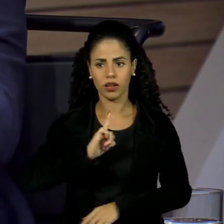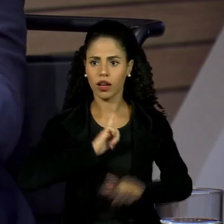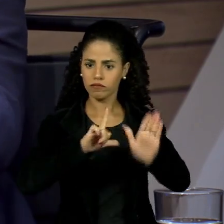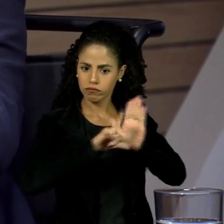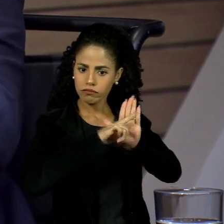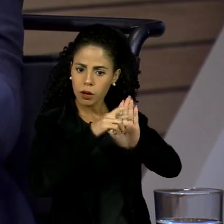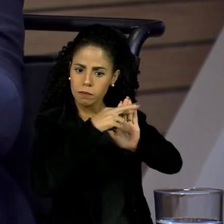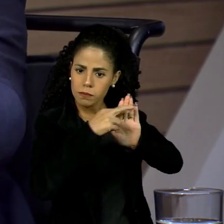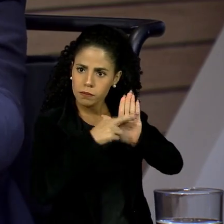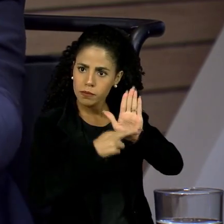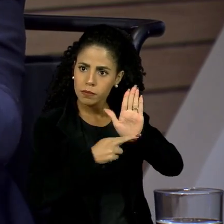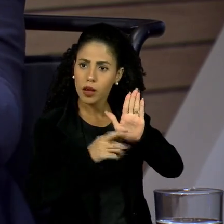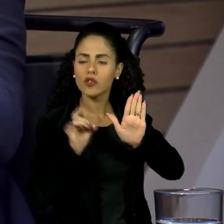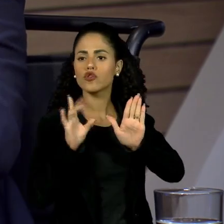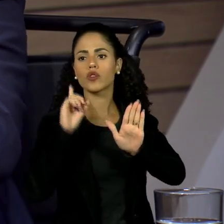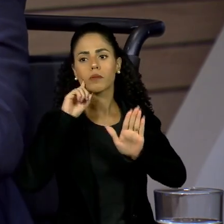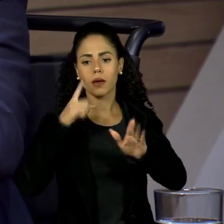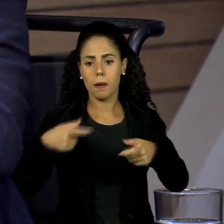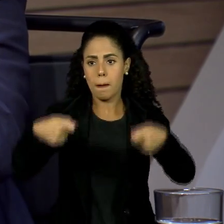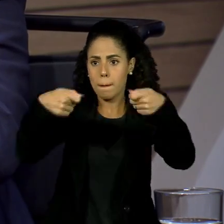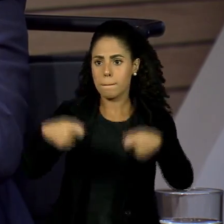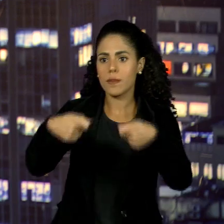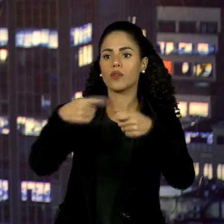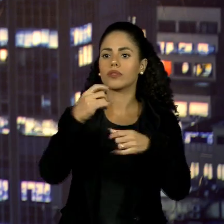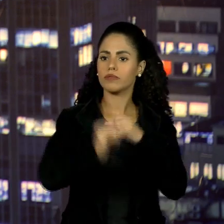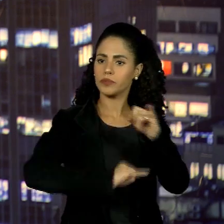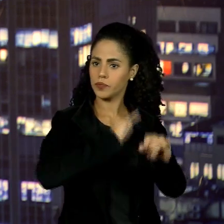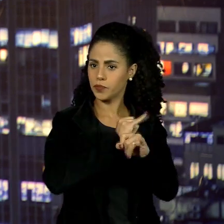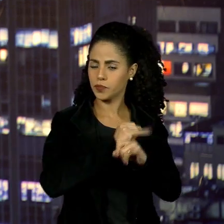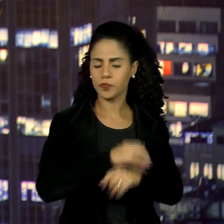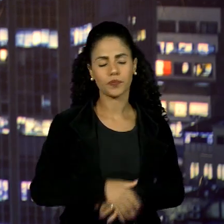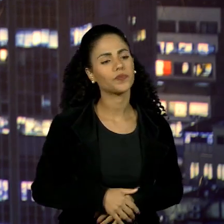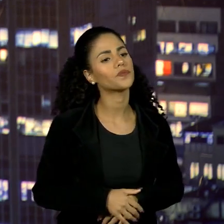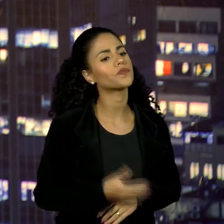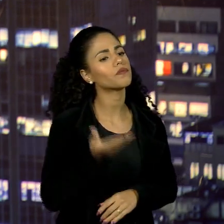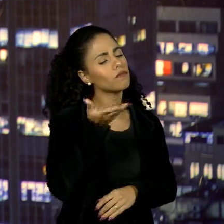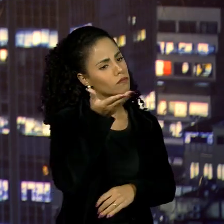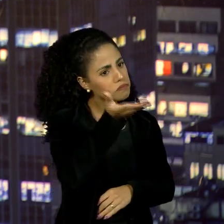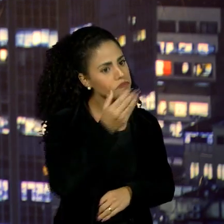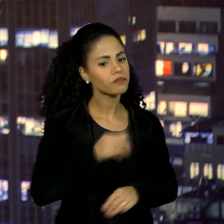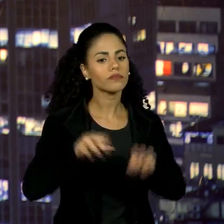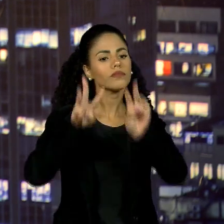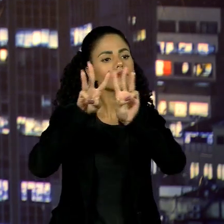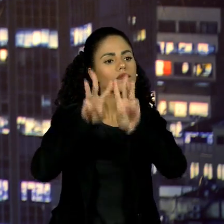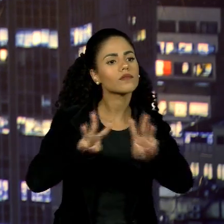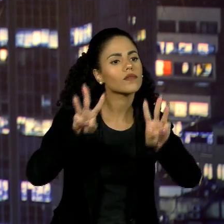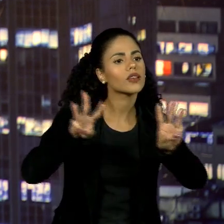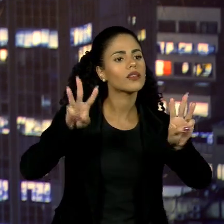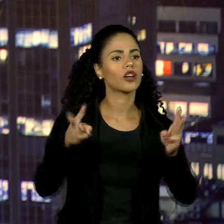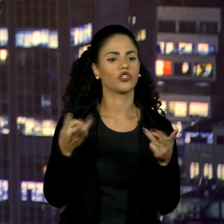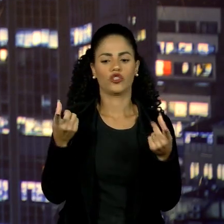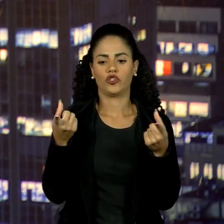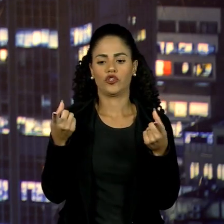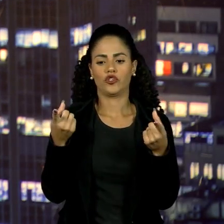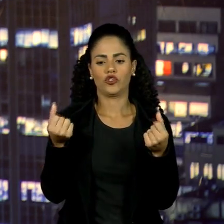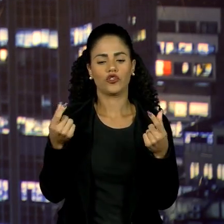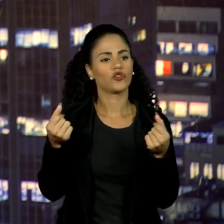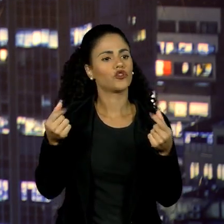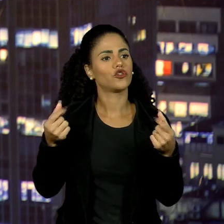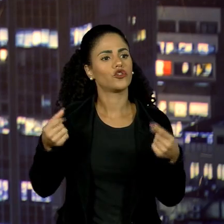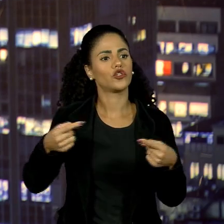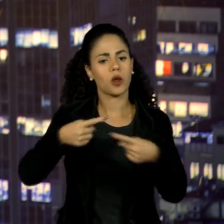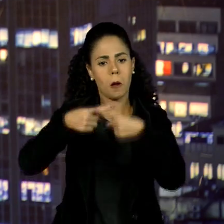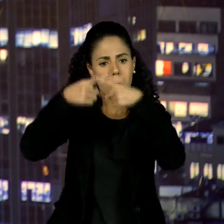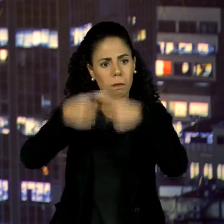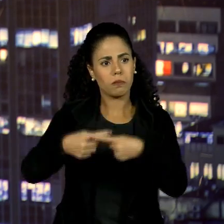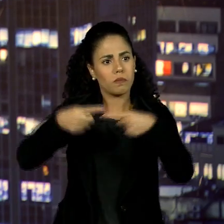para apostar não só em eventos esportivos, mas também no jogo online. Doutor, com a expansão desses sites de aposta online, o